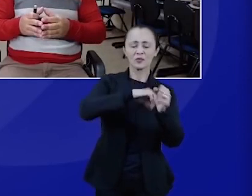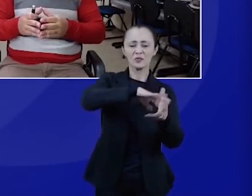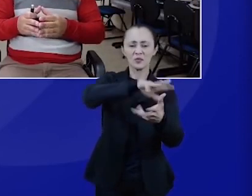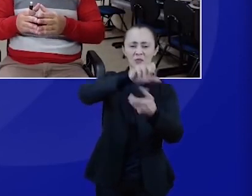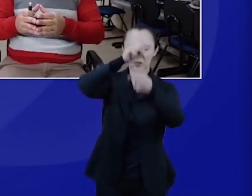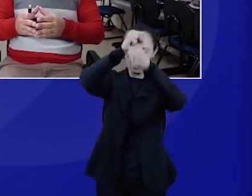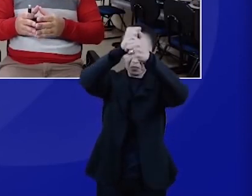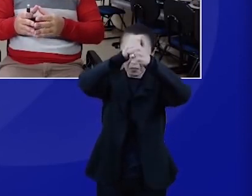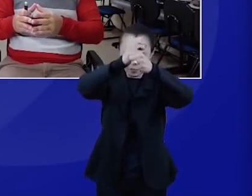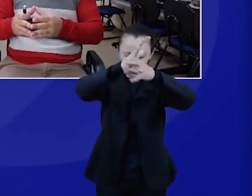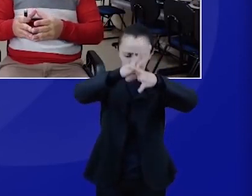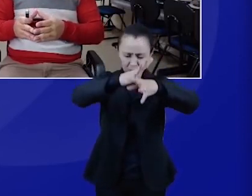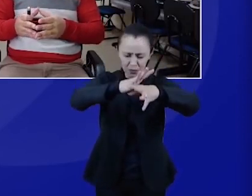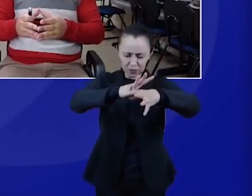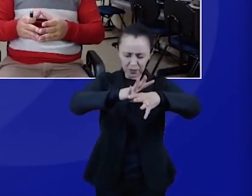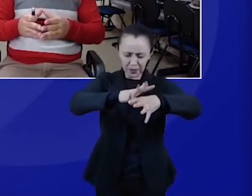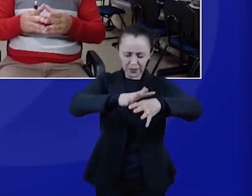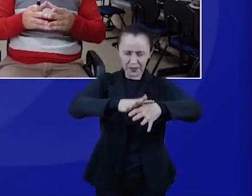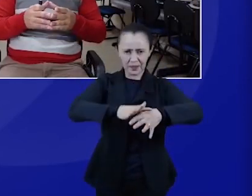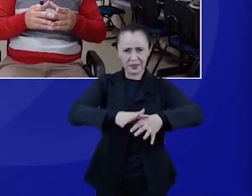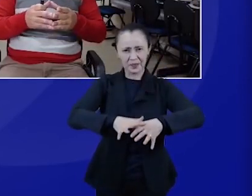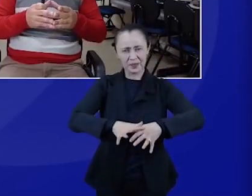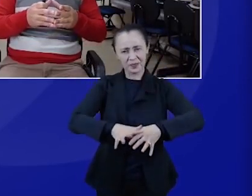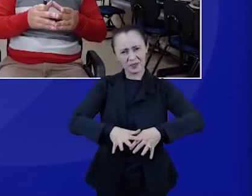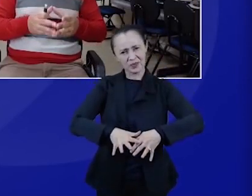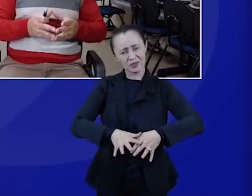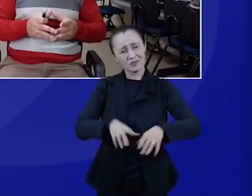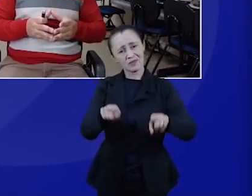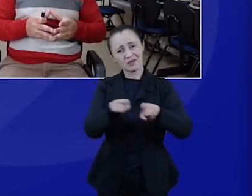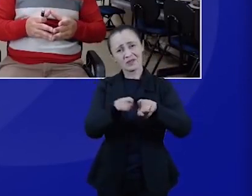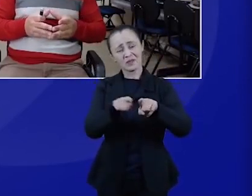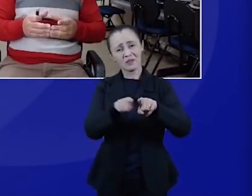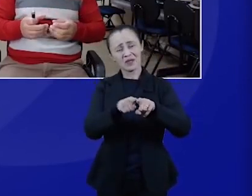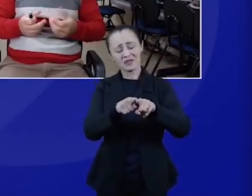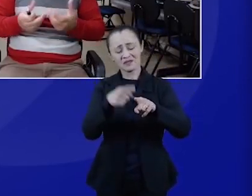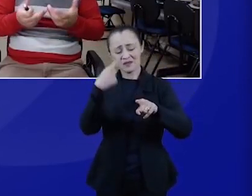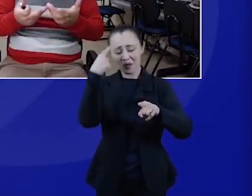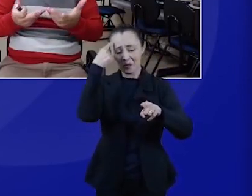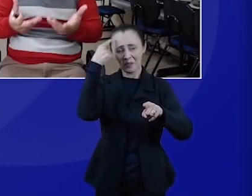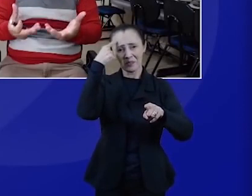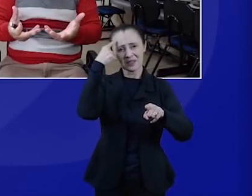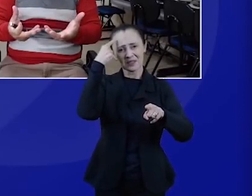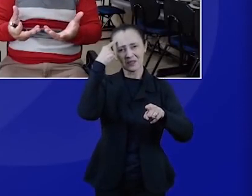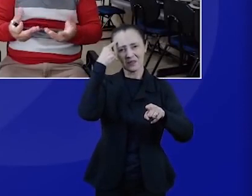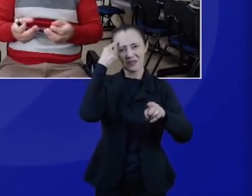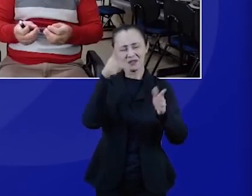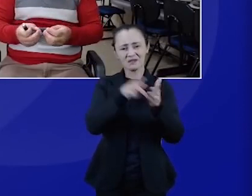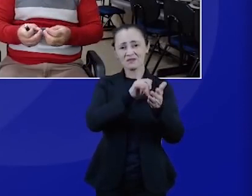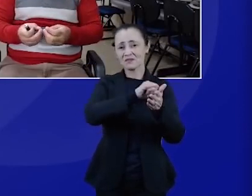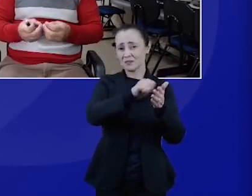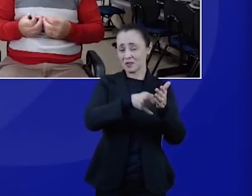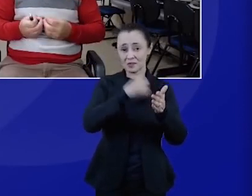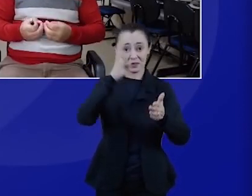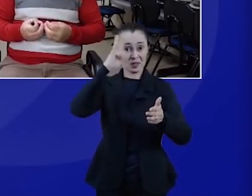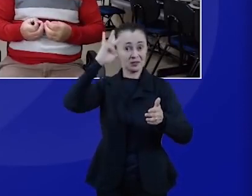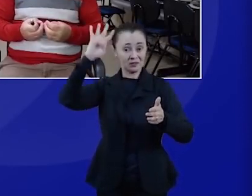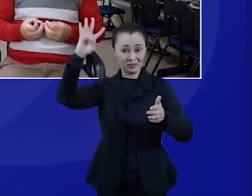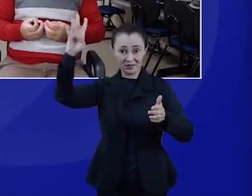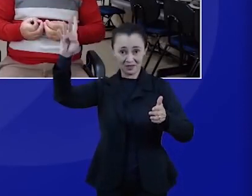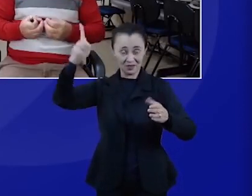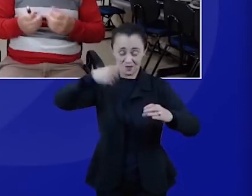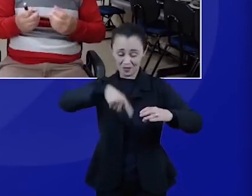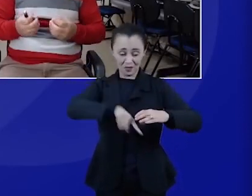são soterrados sob as ruínas também os seus ideais, que conceberam os sonhos que o